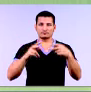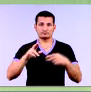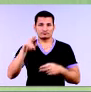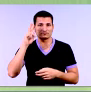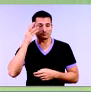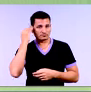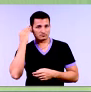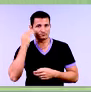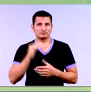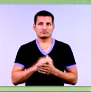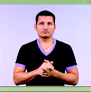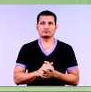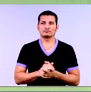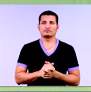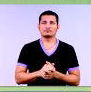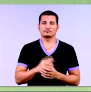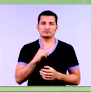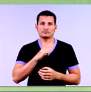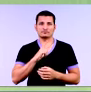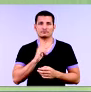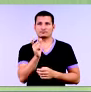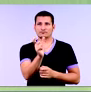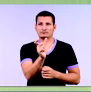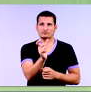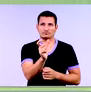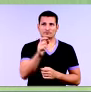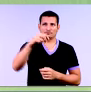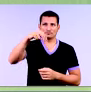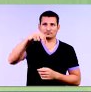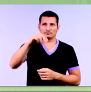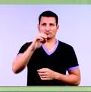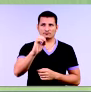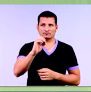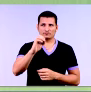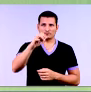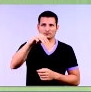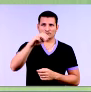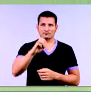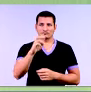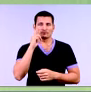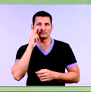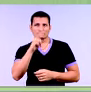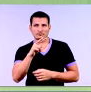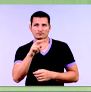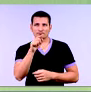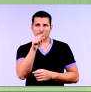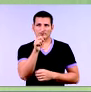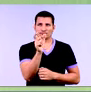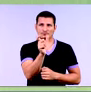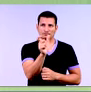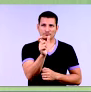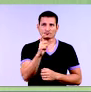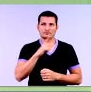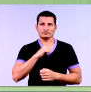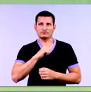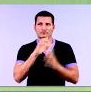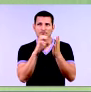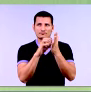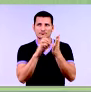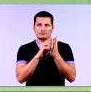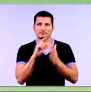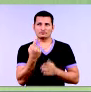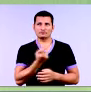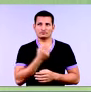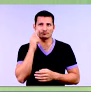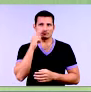esqueçam. Aqui nós temos uma variável chamada nome da empresa. Observem que essa variável tem as características que nós